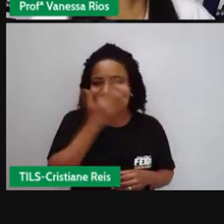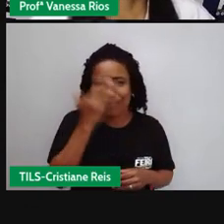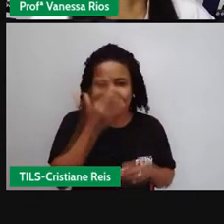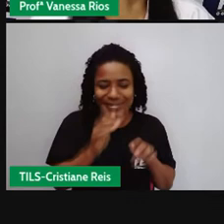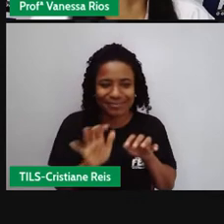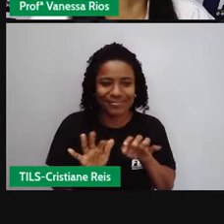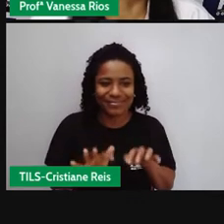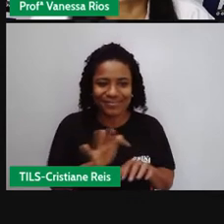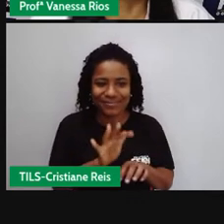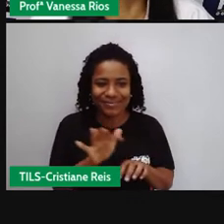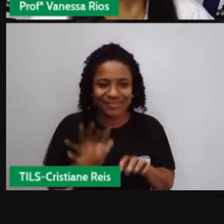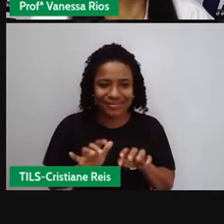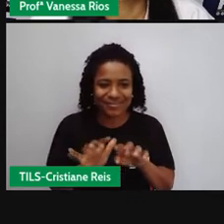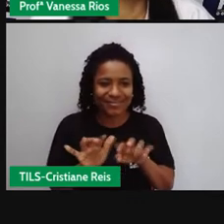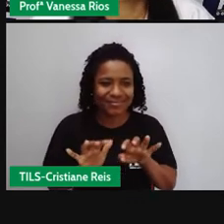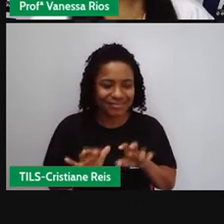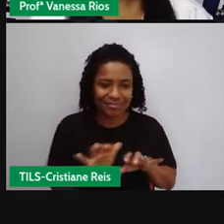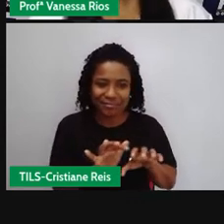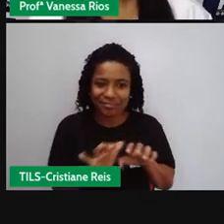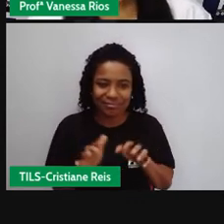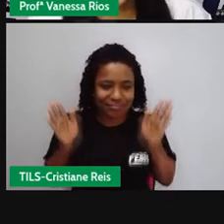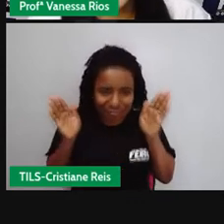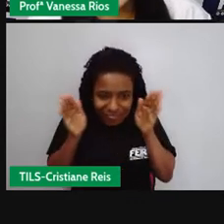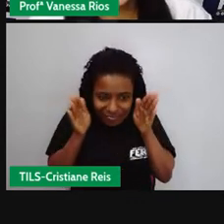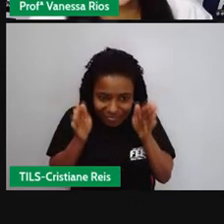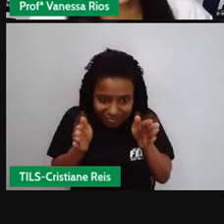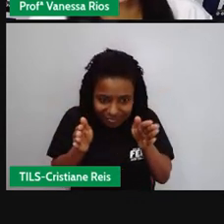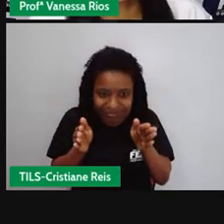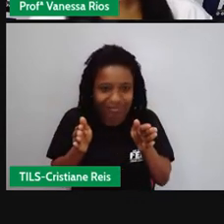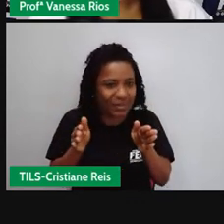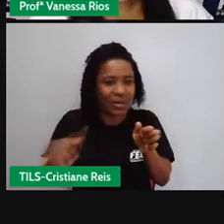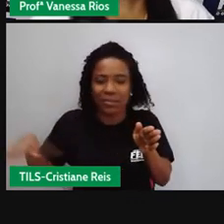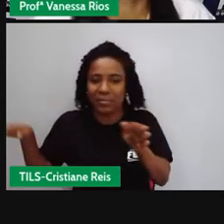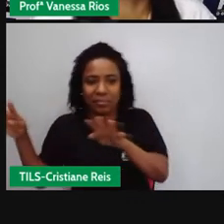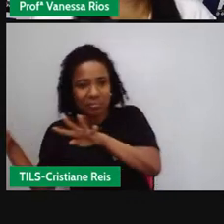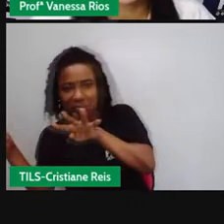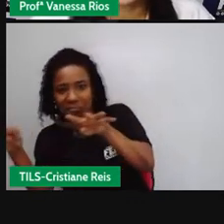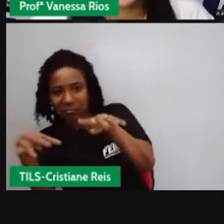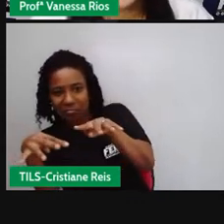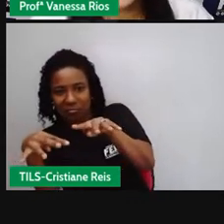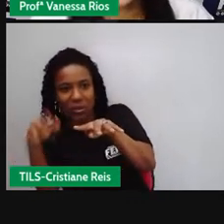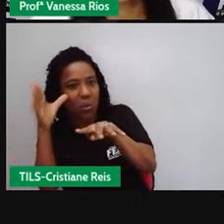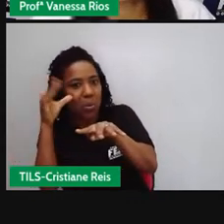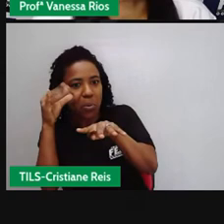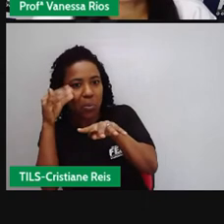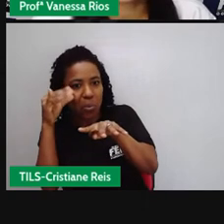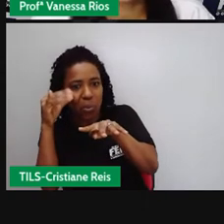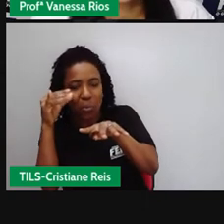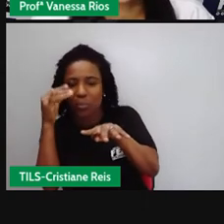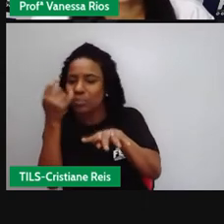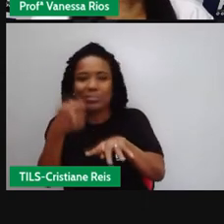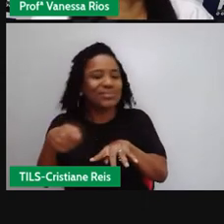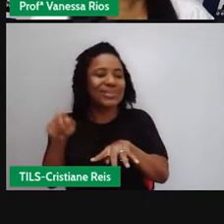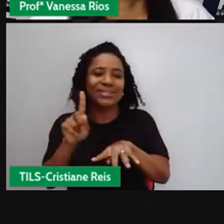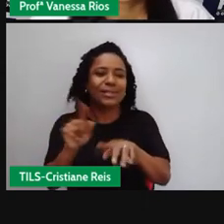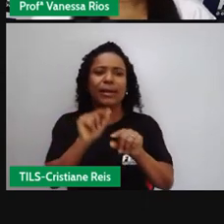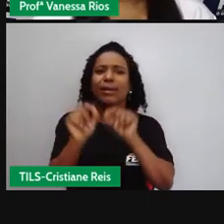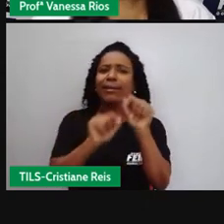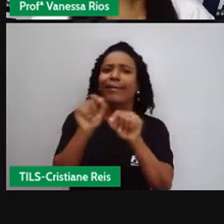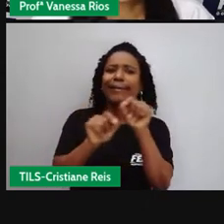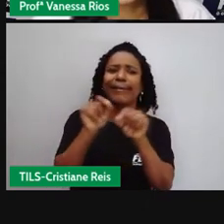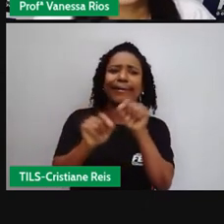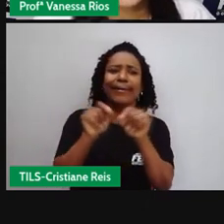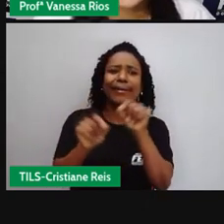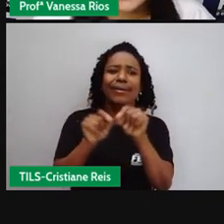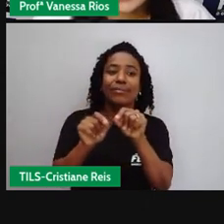tem o direito de votar e ninguém precisa saber em quem, né, você escolheu, quem foi que você votou. Mas isso